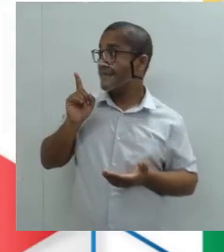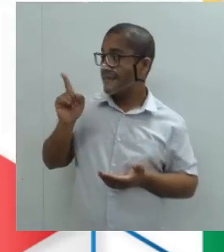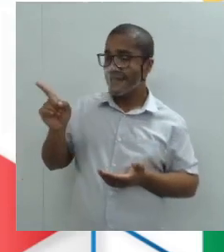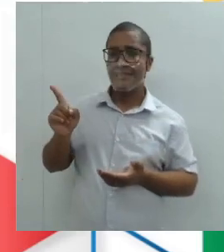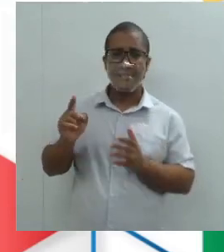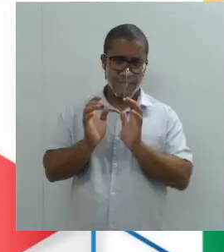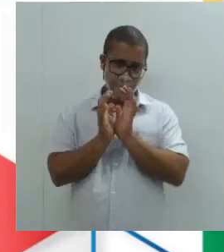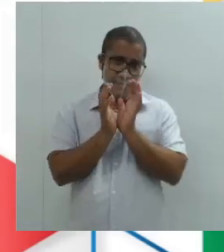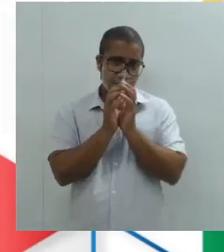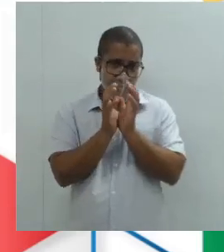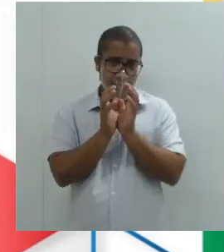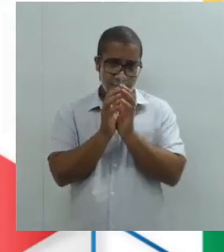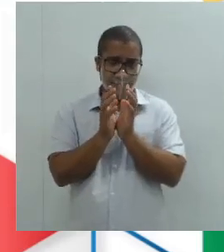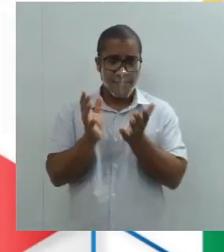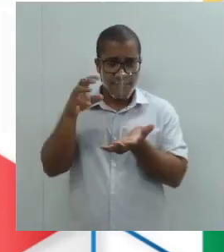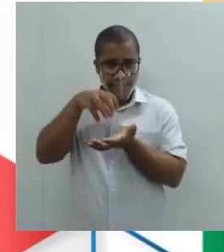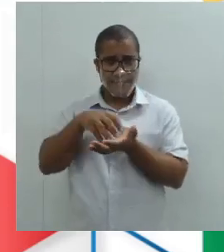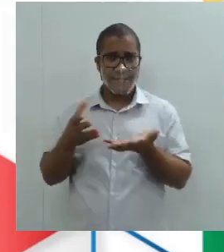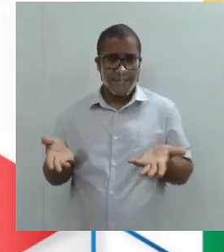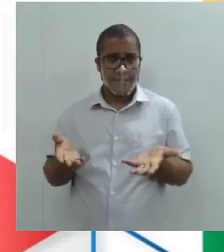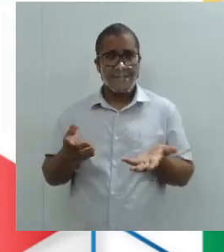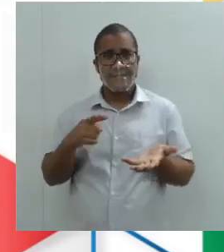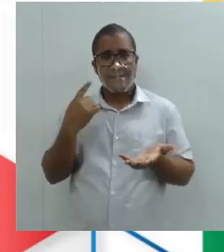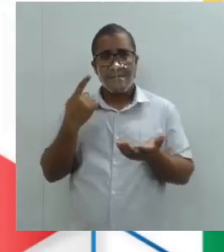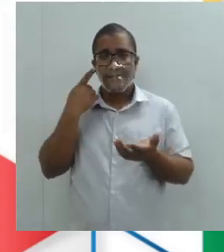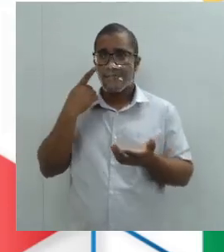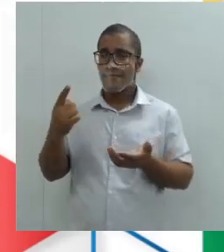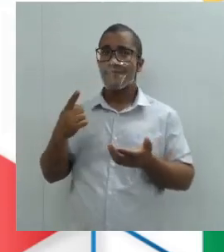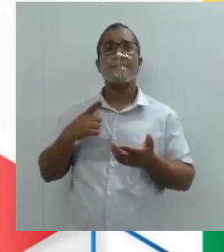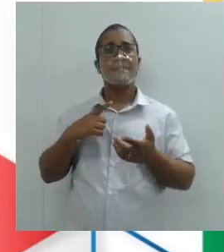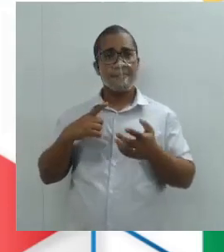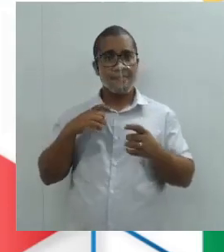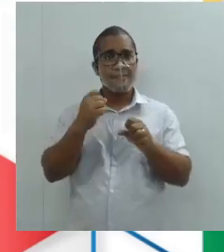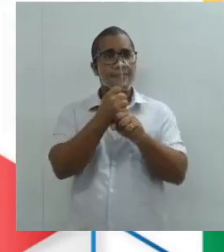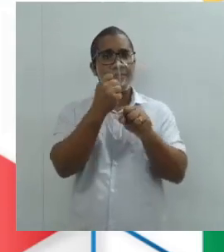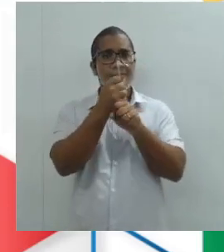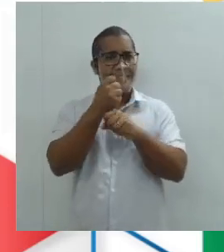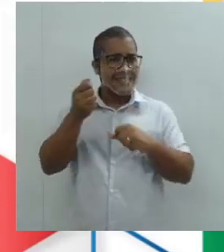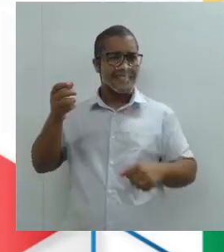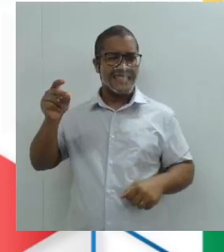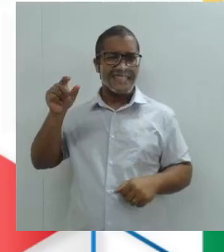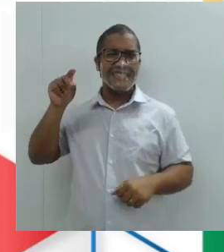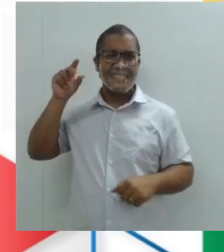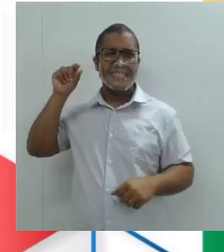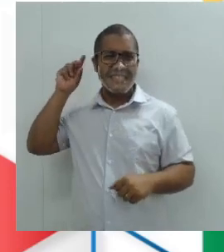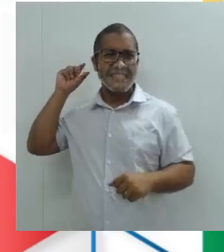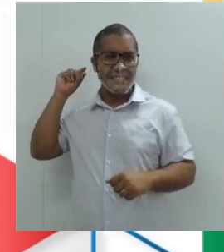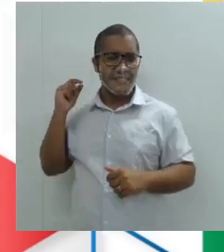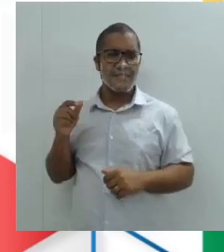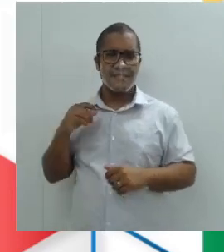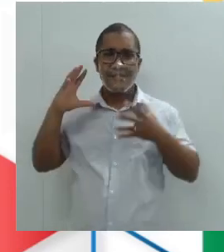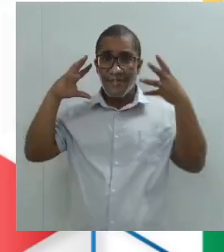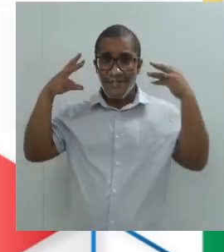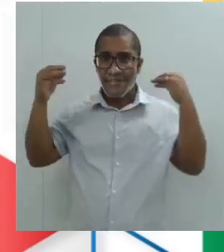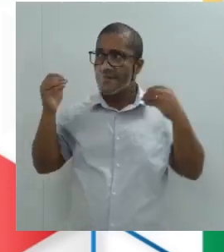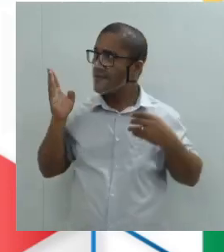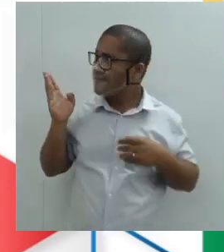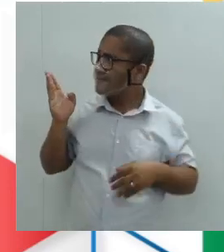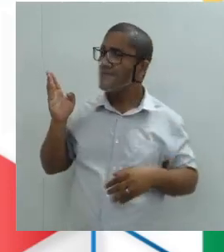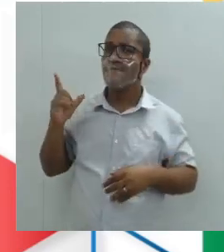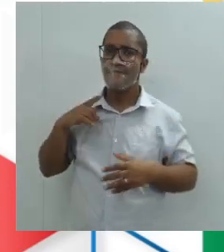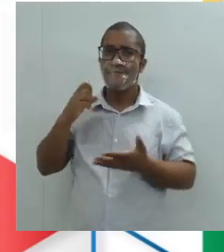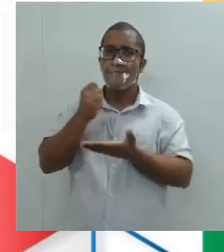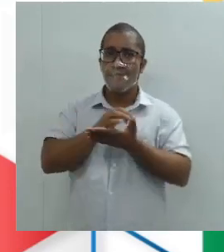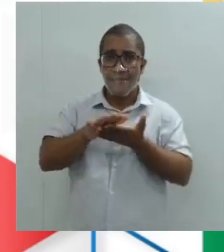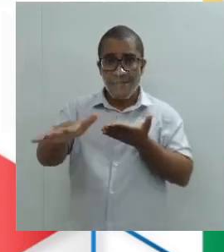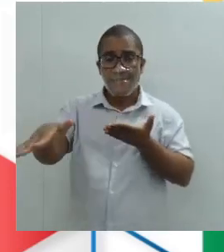capital, né? E aí a gente está vendo arquiteturas da época tanto colonial, época holandesa, né? Aí a gente tem o Marco